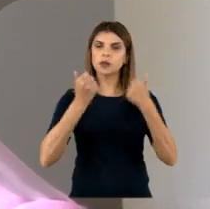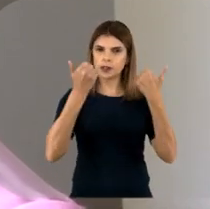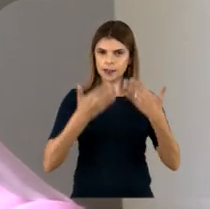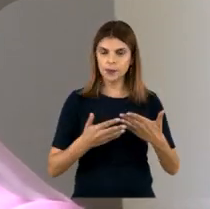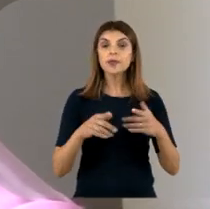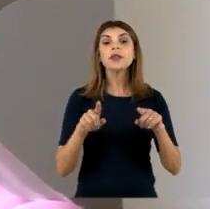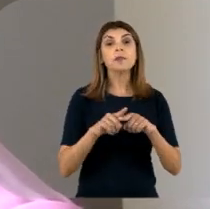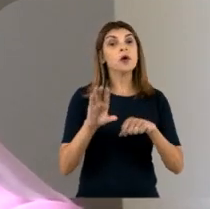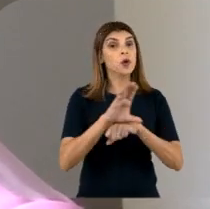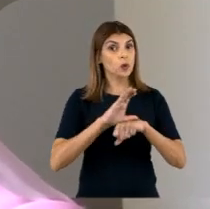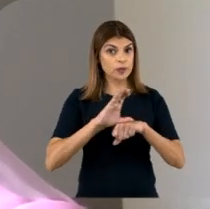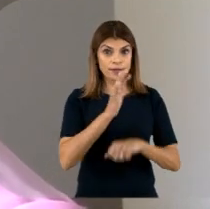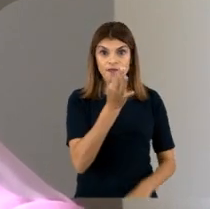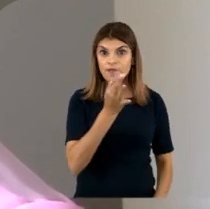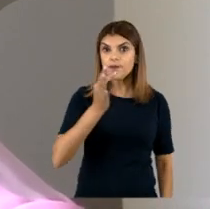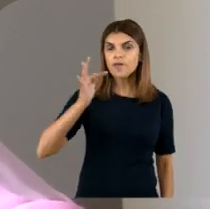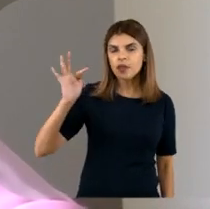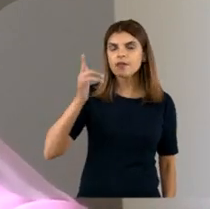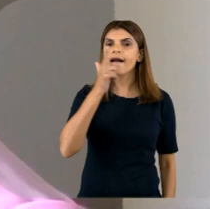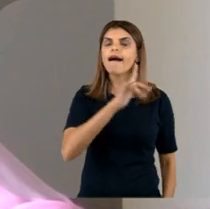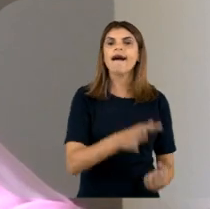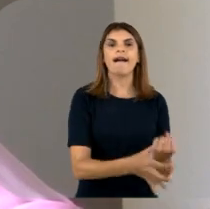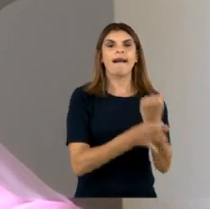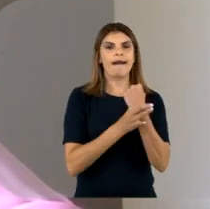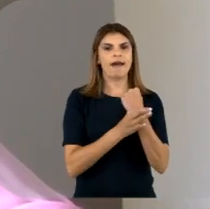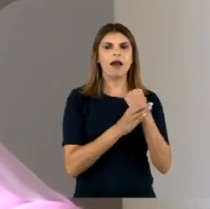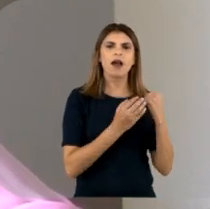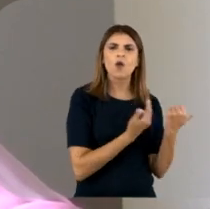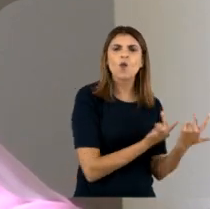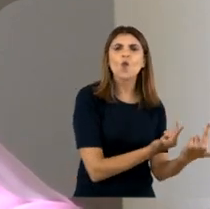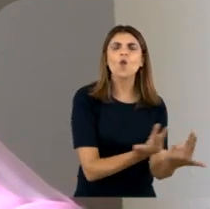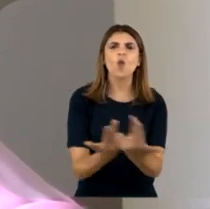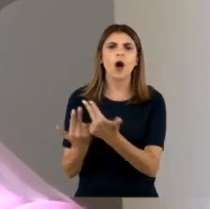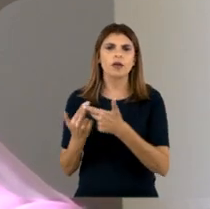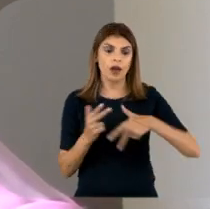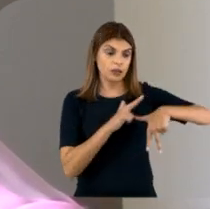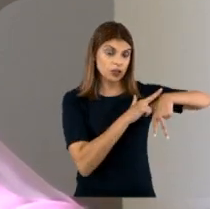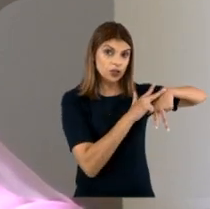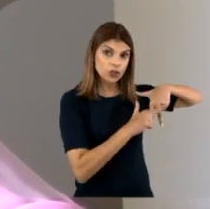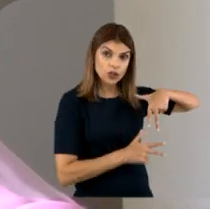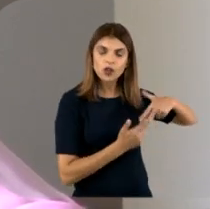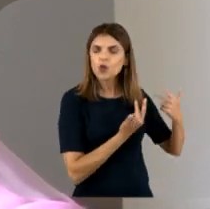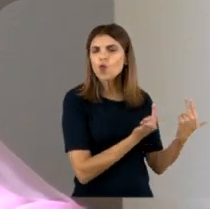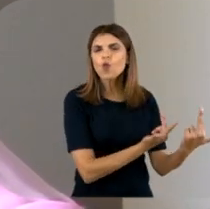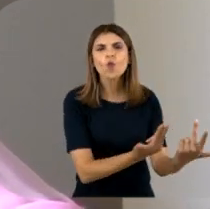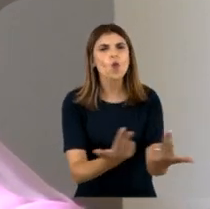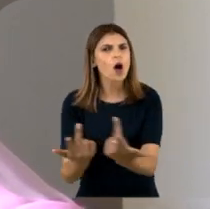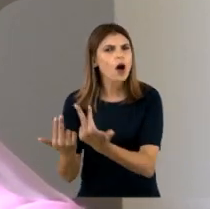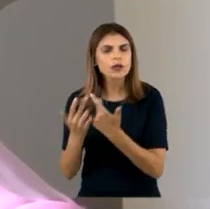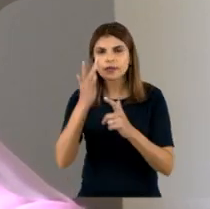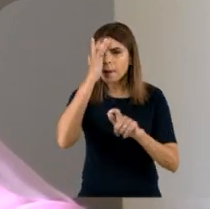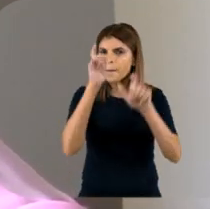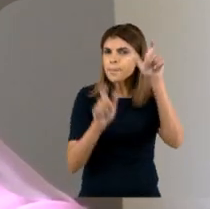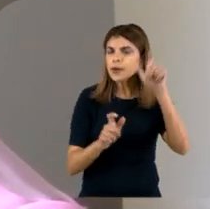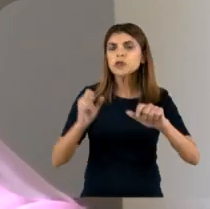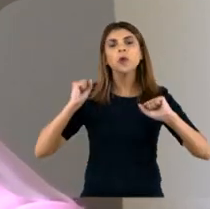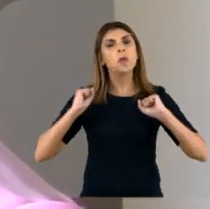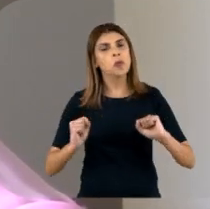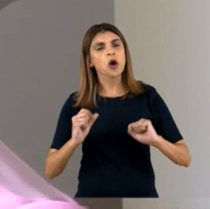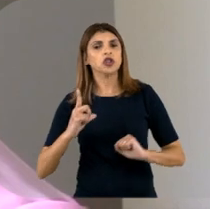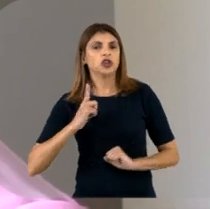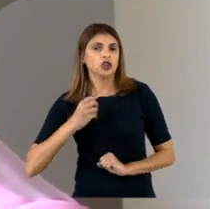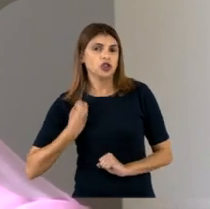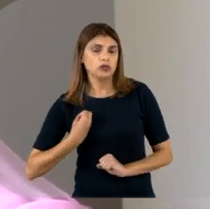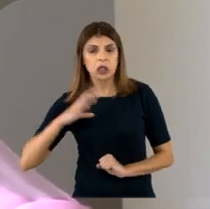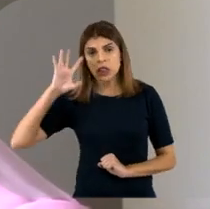a Constituição Federal garante a igualdade de gênero, ou seja, garante que todas as pessoas